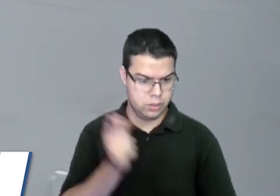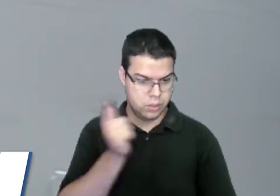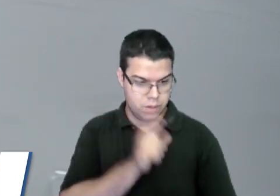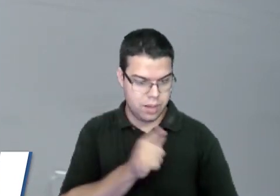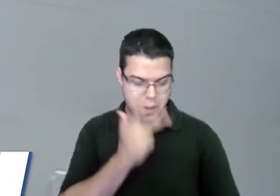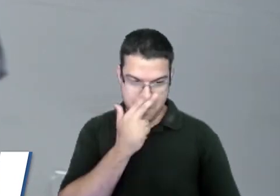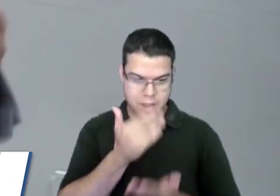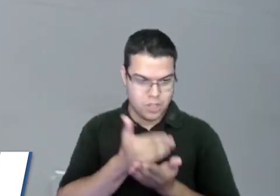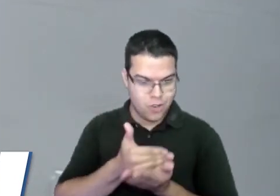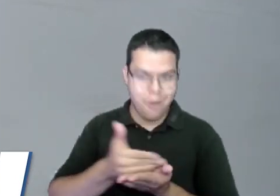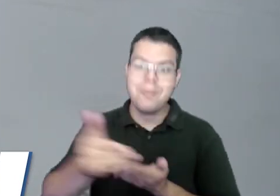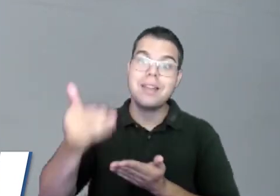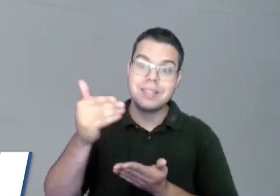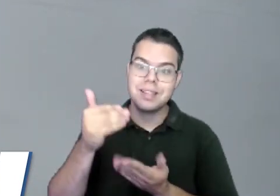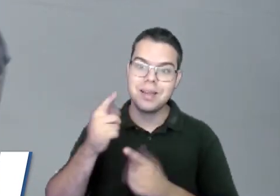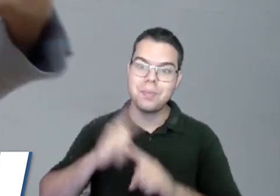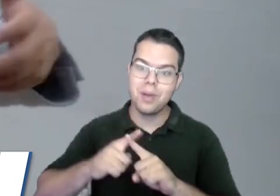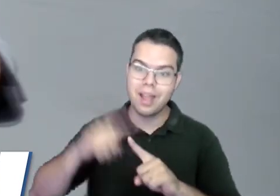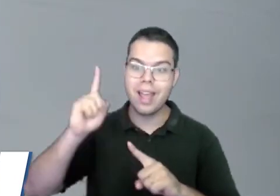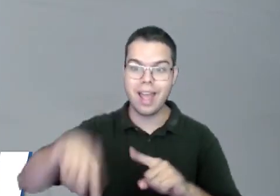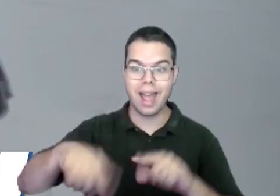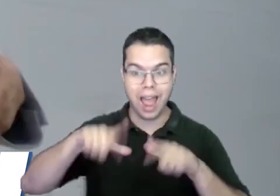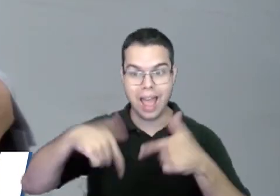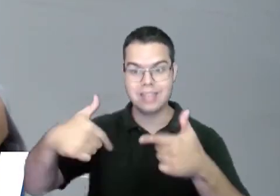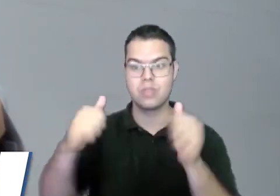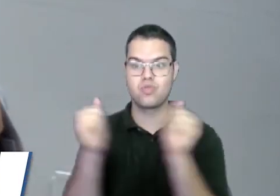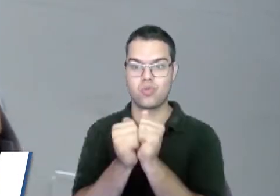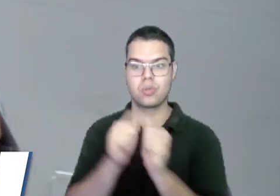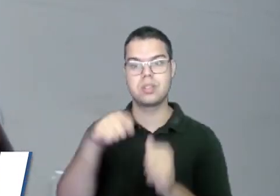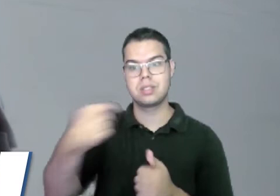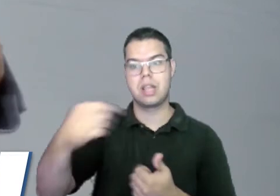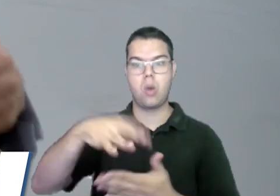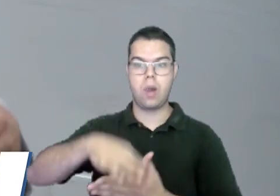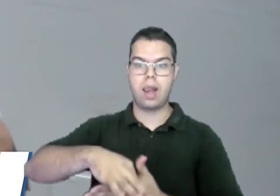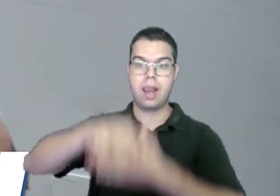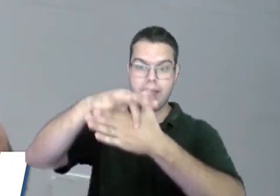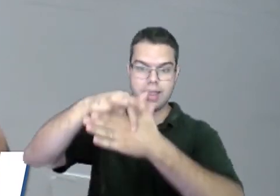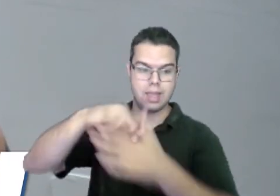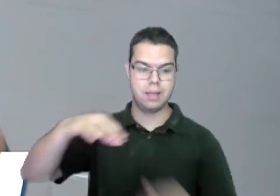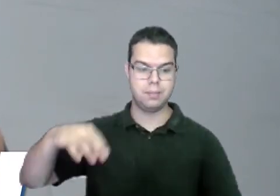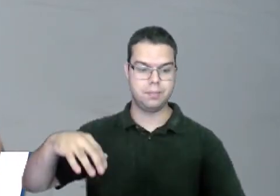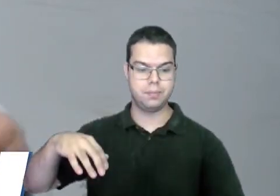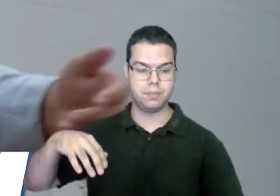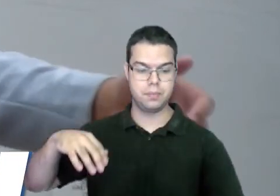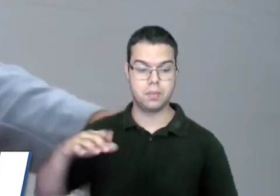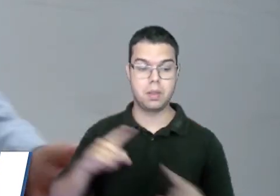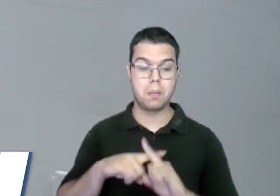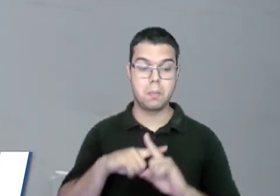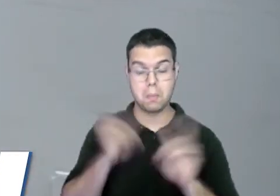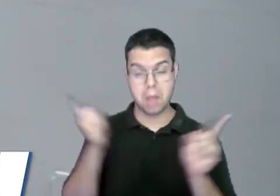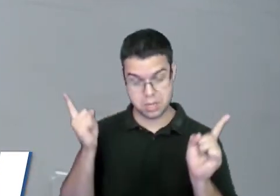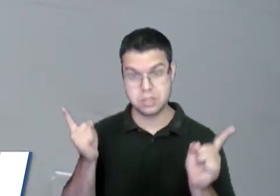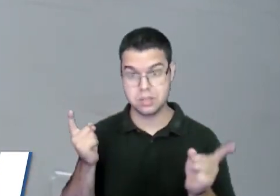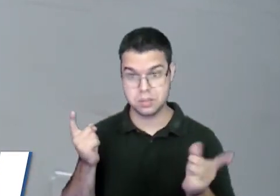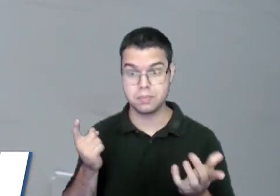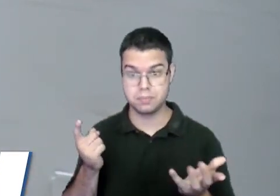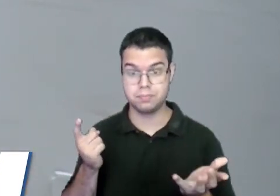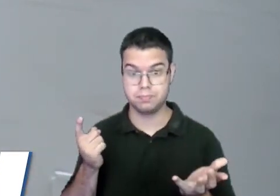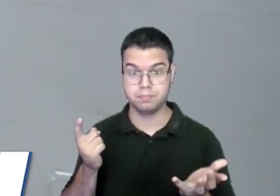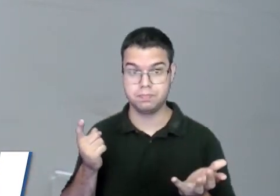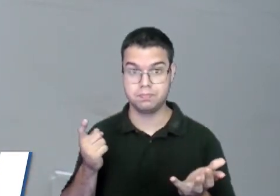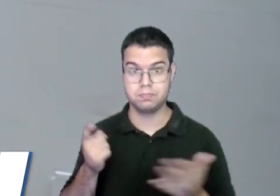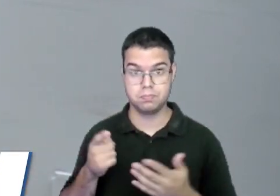ação conjunta, que você foi o líder desse movimento, mas que está aqui